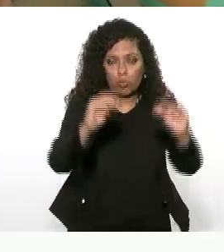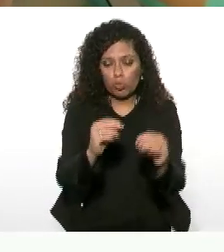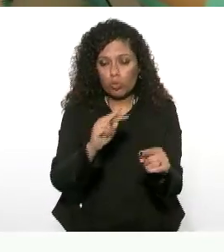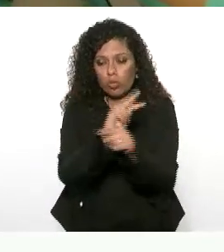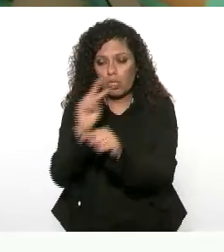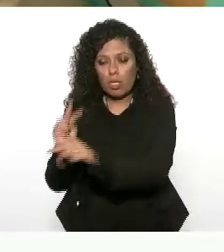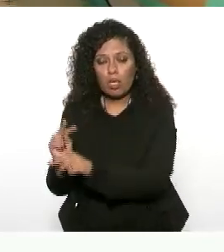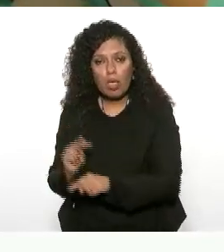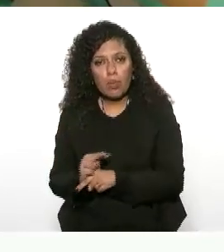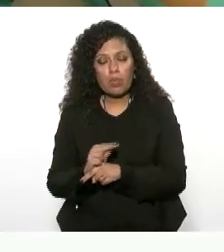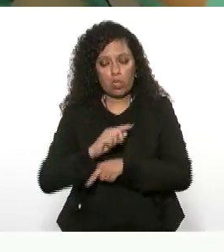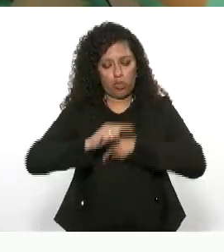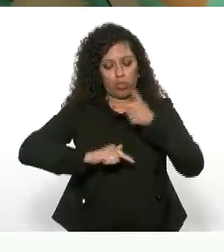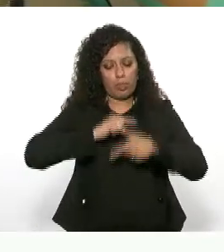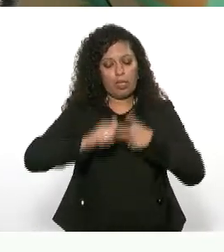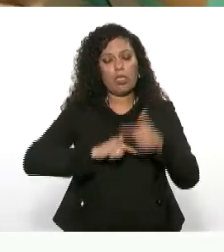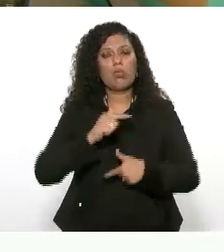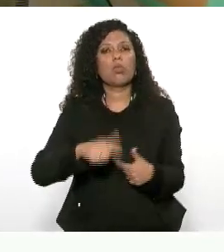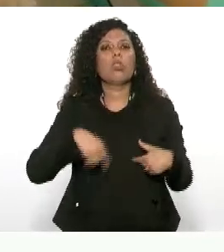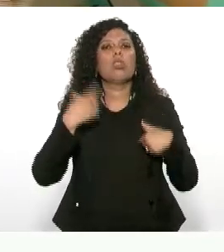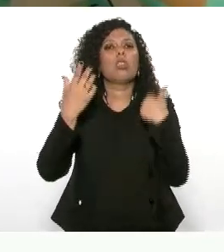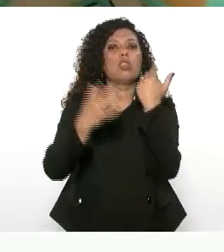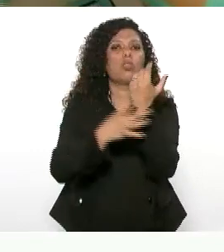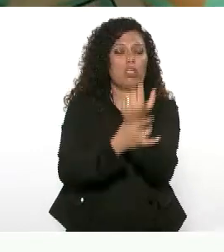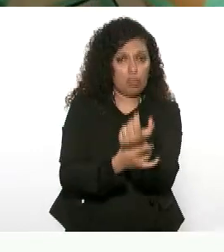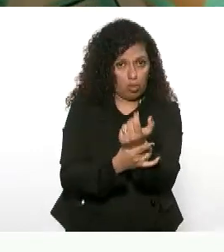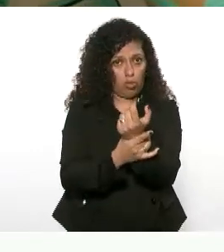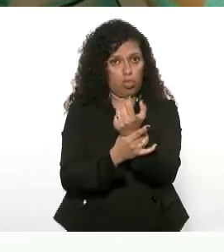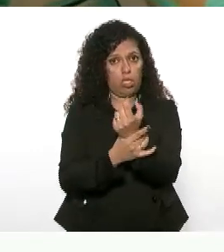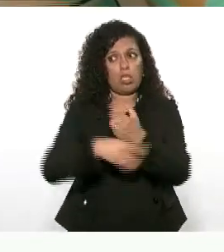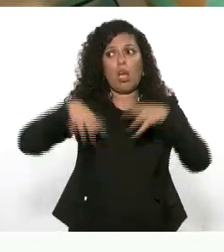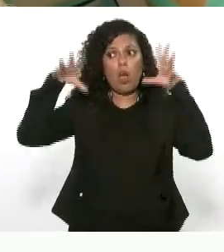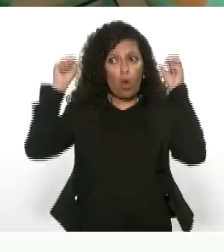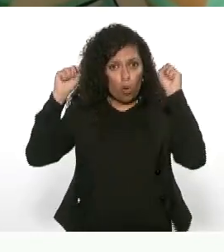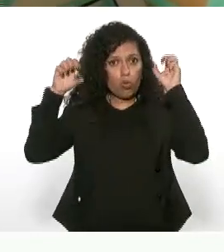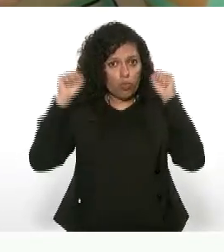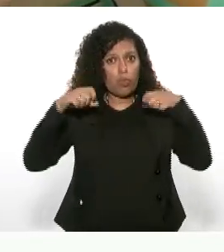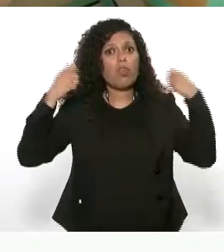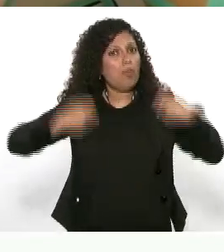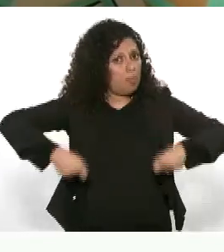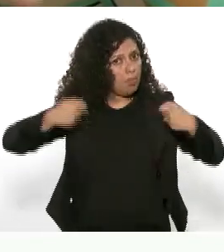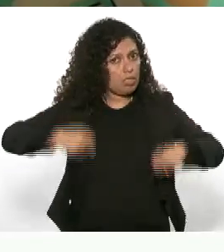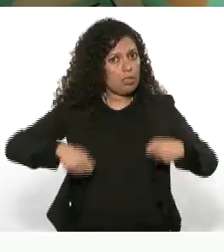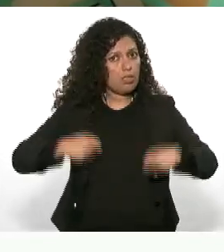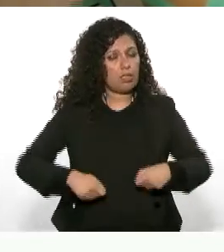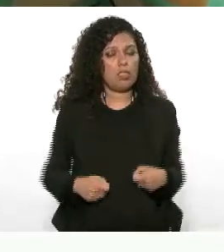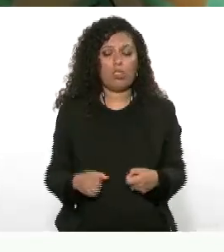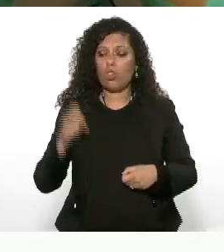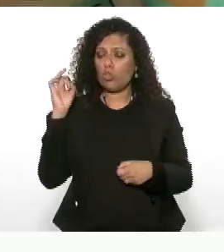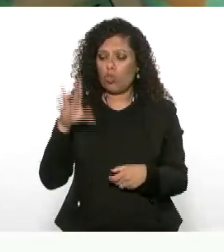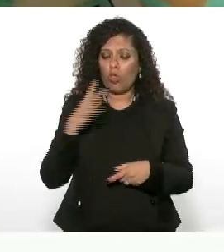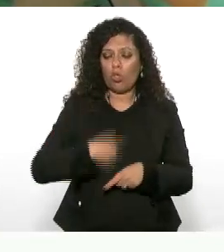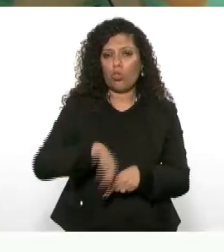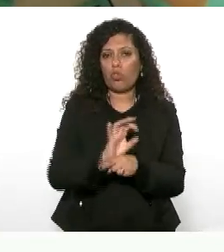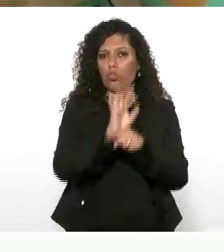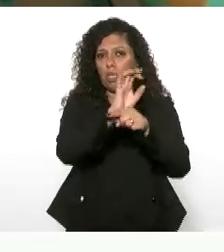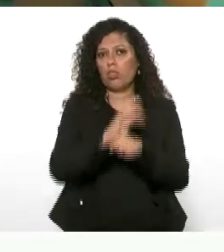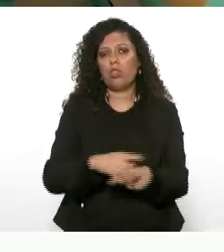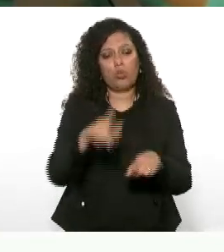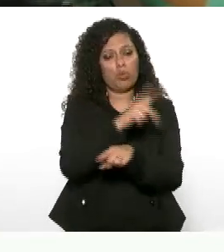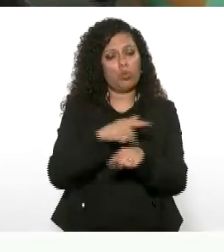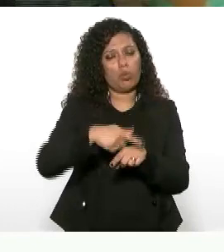os trabalhadores da segurança pública devem ser ouvidos efetivamente nas políticas públicas, não somente do Estado, quanto nacionais.